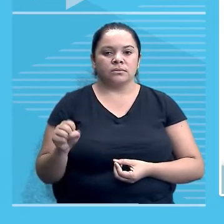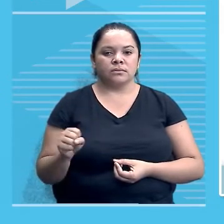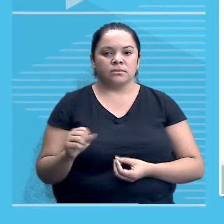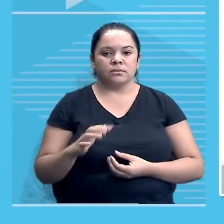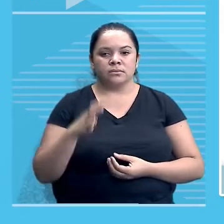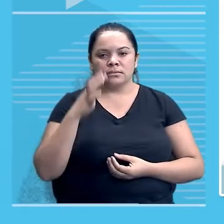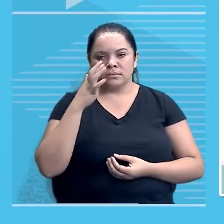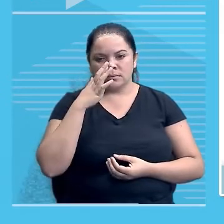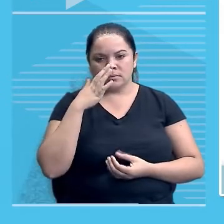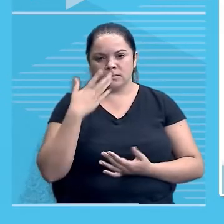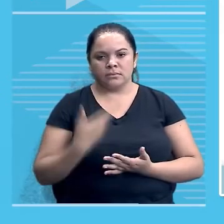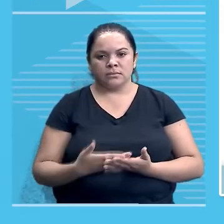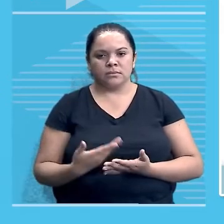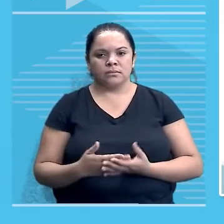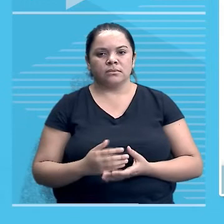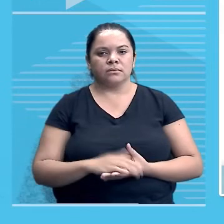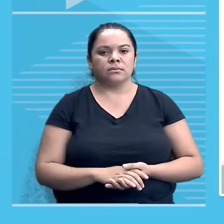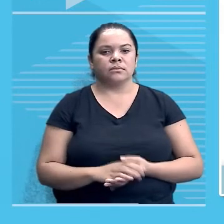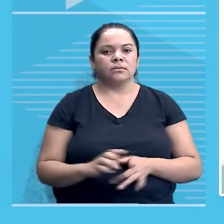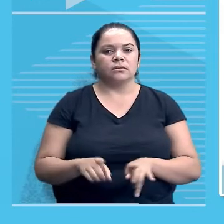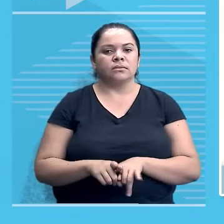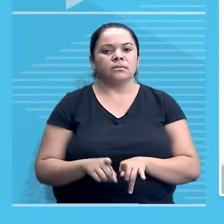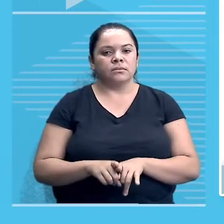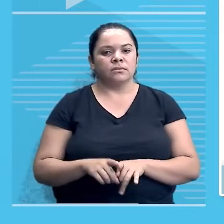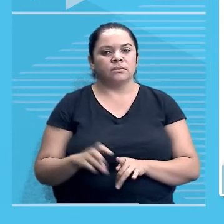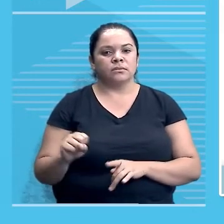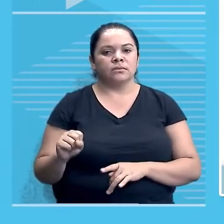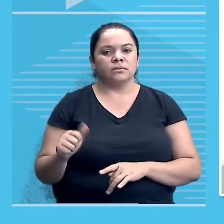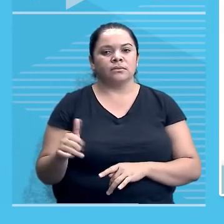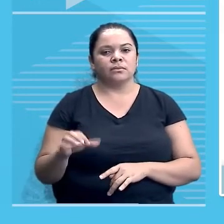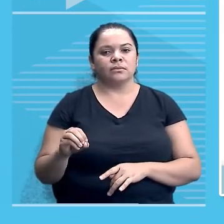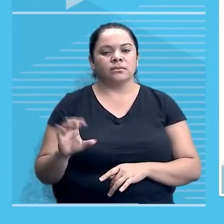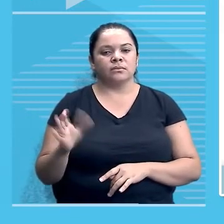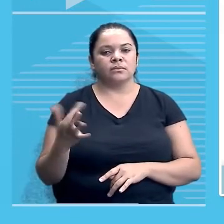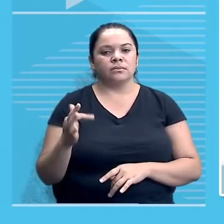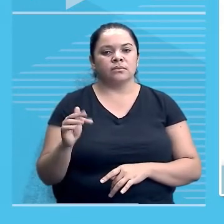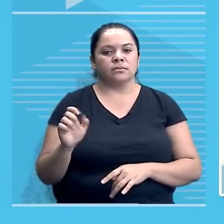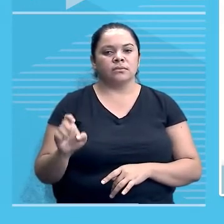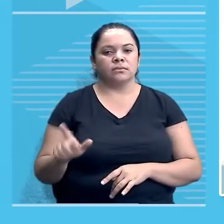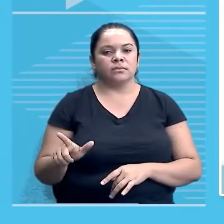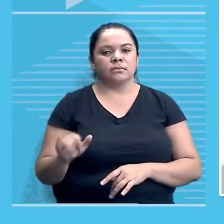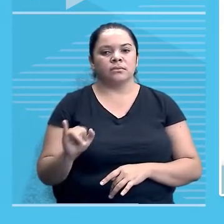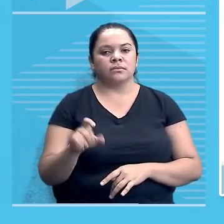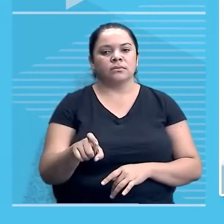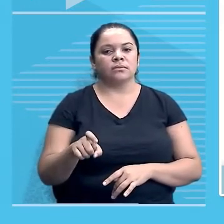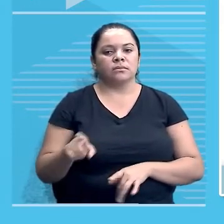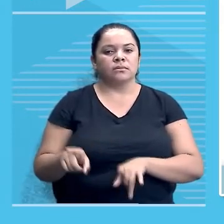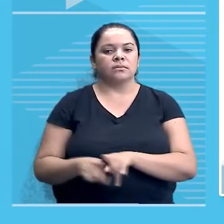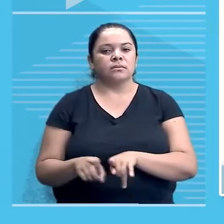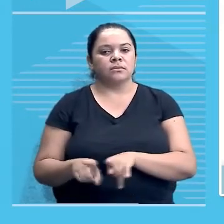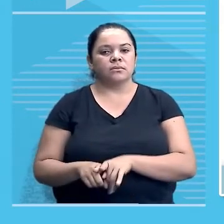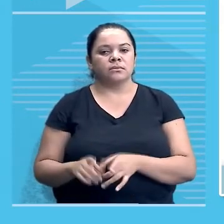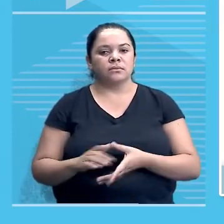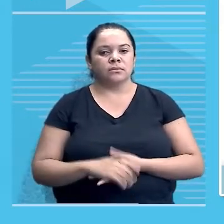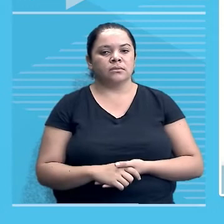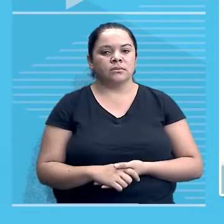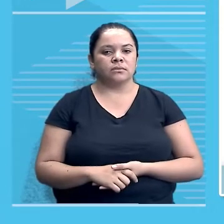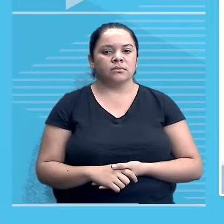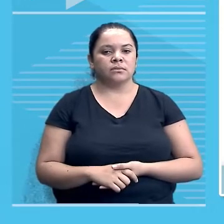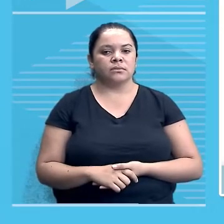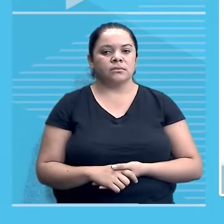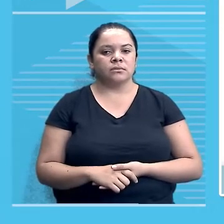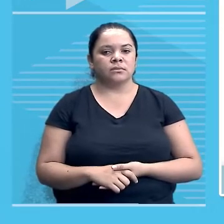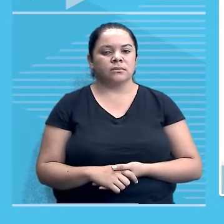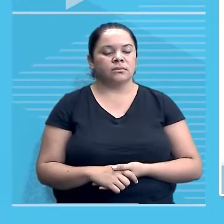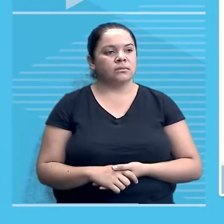São Félix também estão aqui com a gente. O que é que nós vamos determinar agora? A capacidade